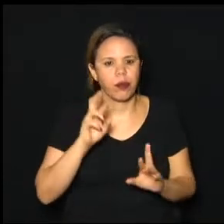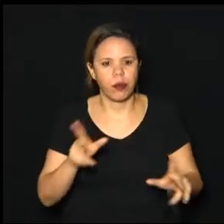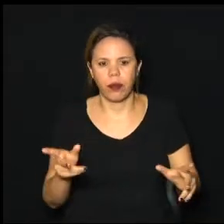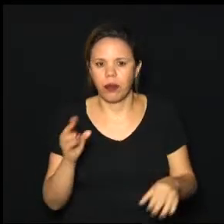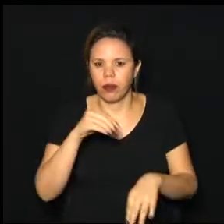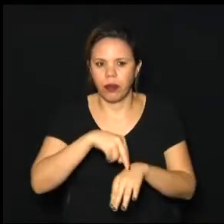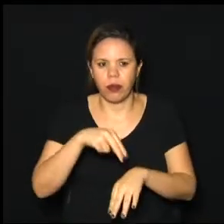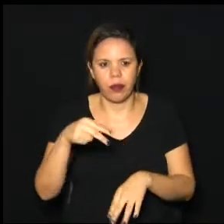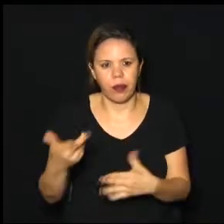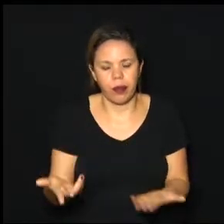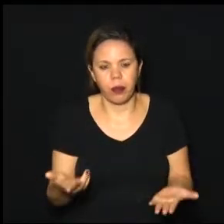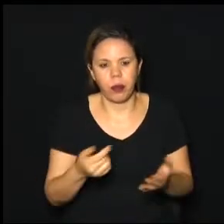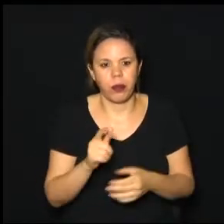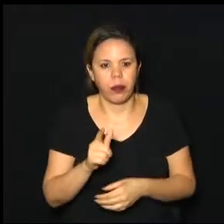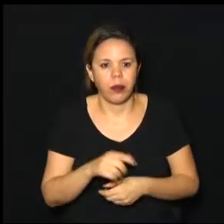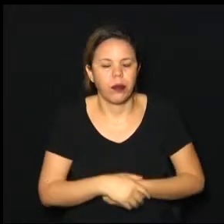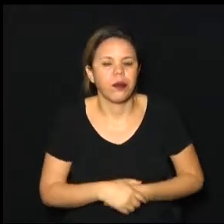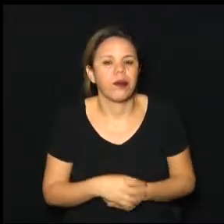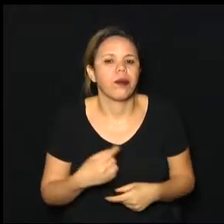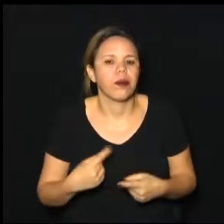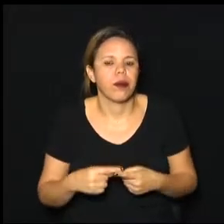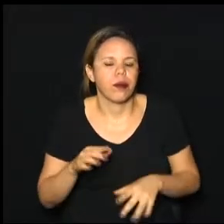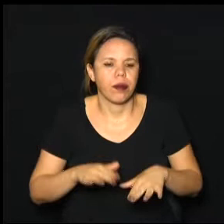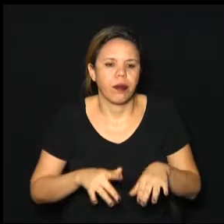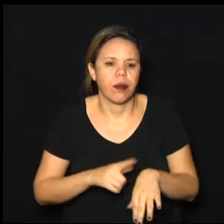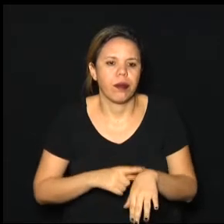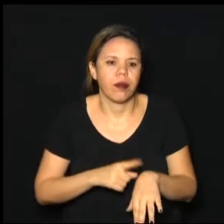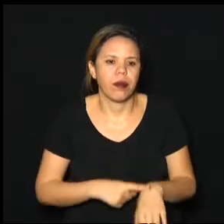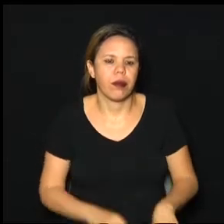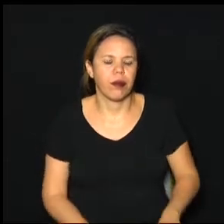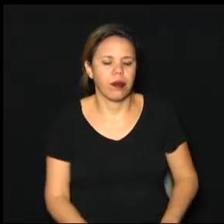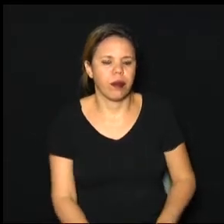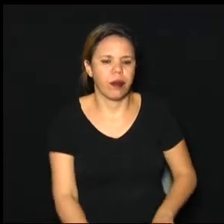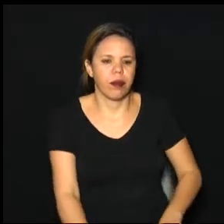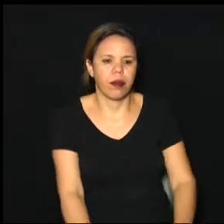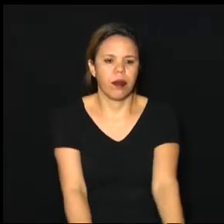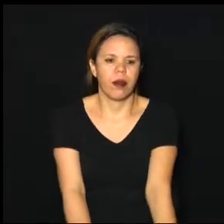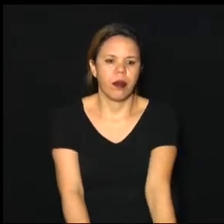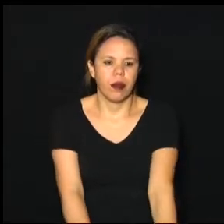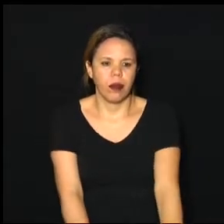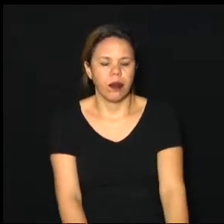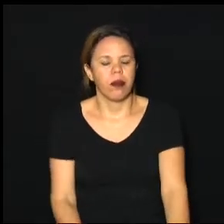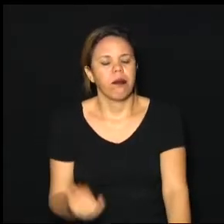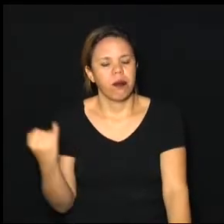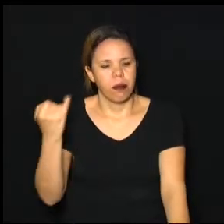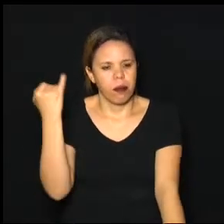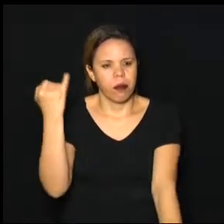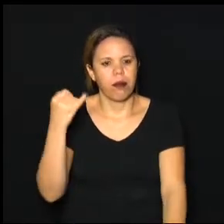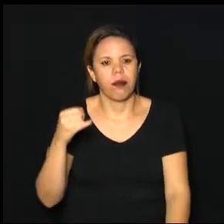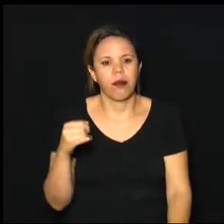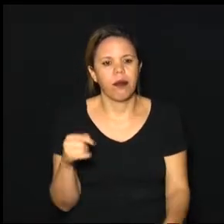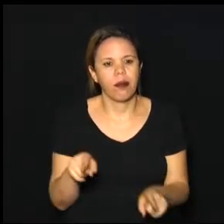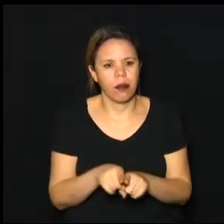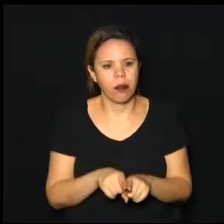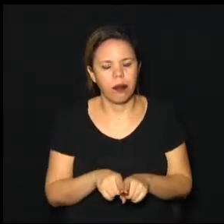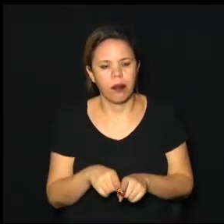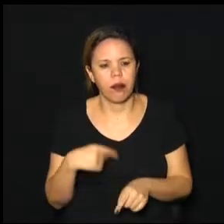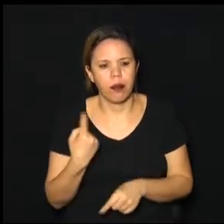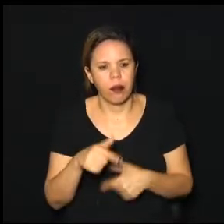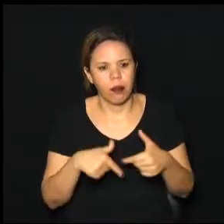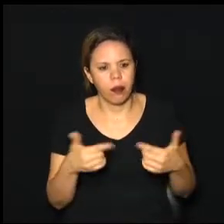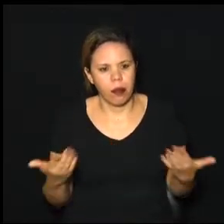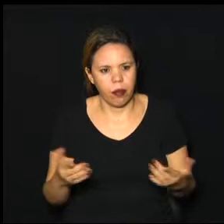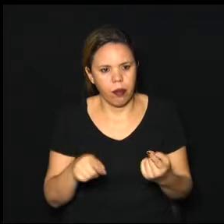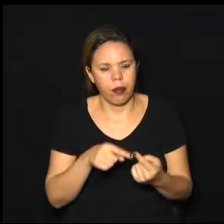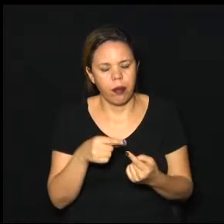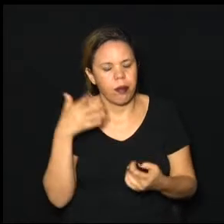trouxe aqui, evidentemente, por questões de tempo e até de relevância para o objeto do nosso encontro, da